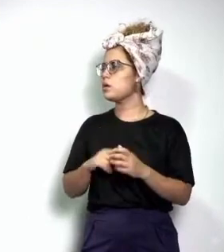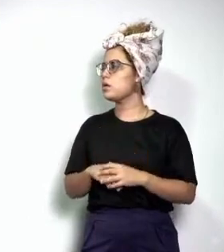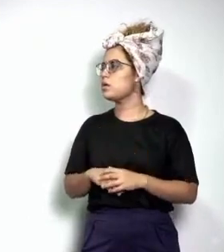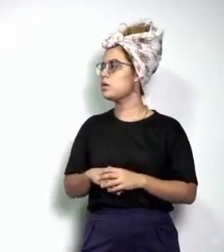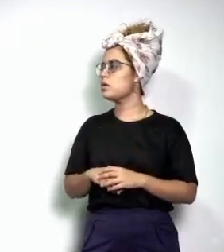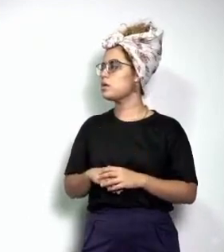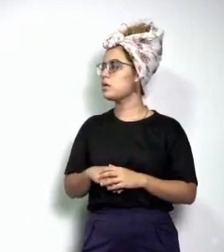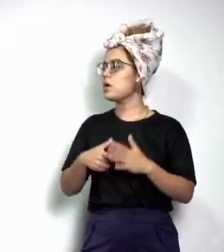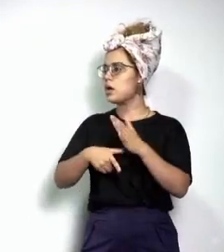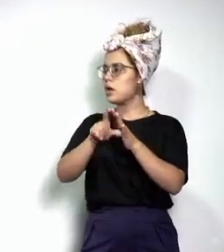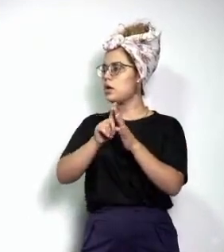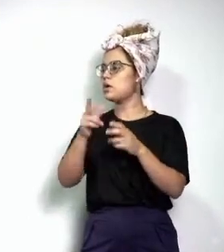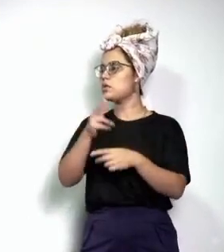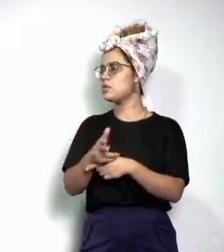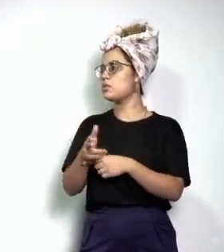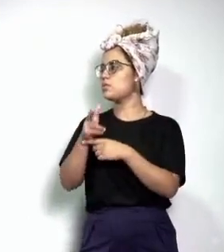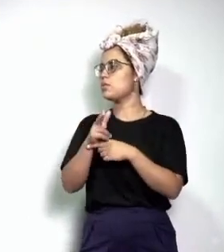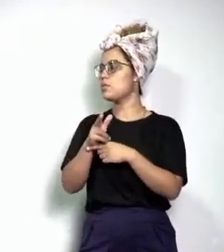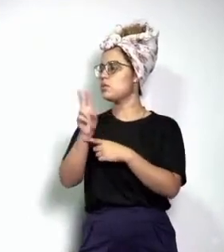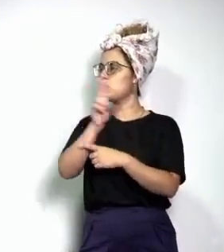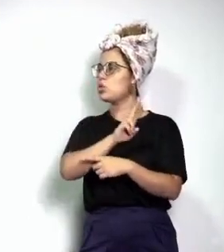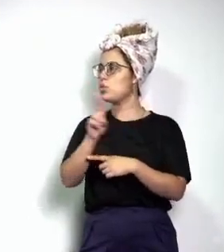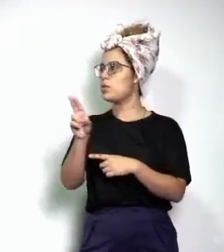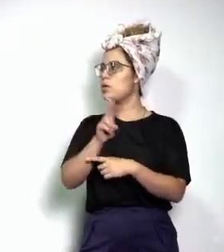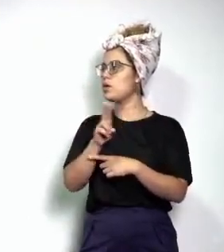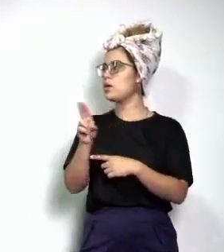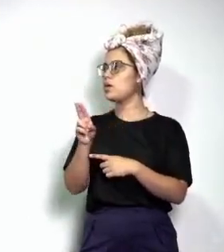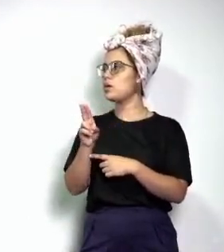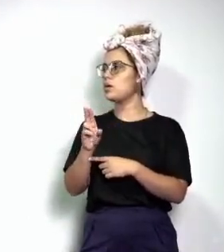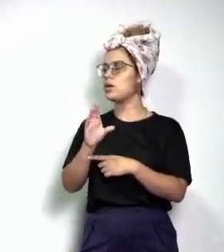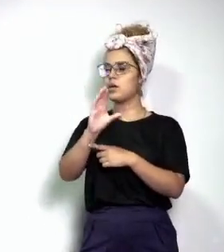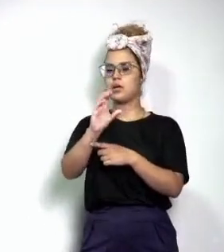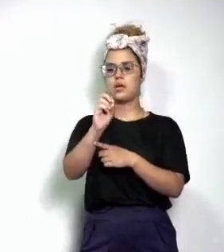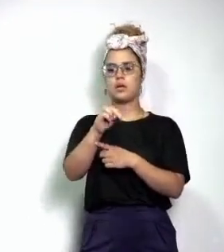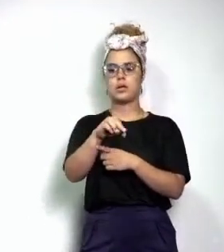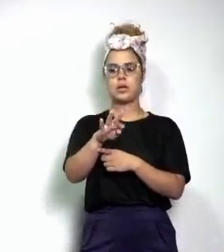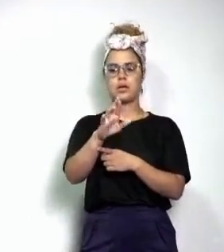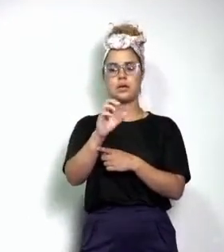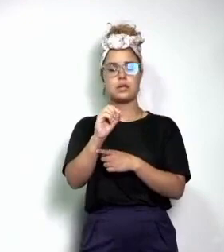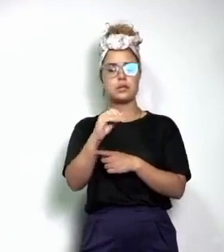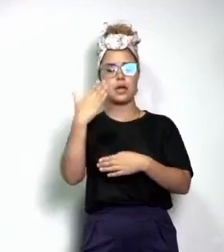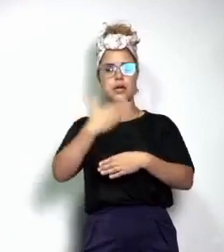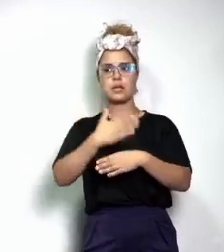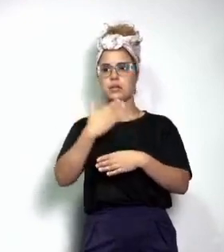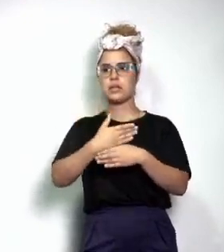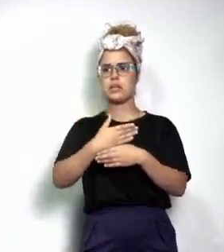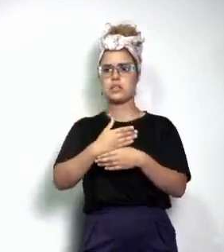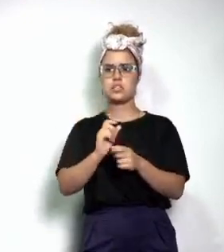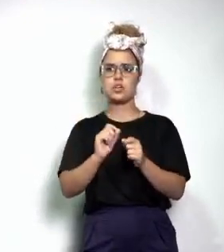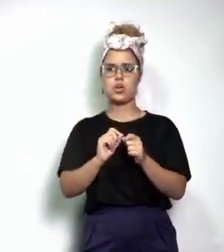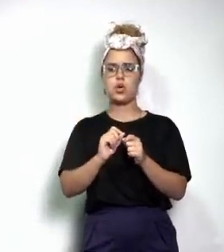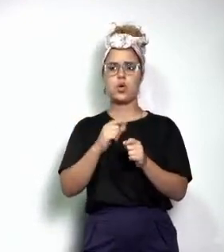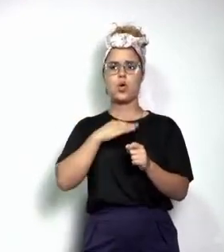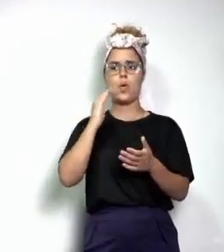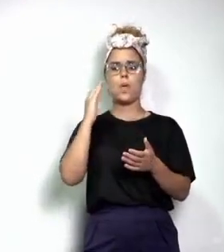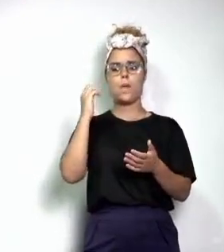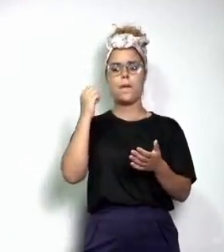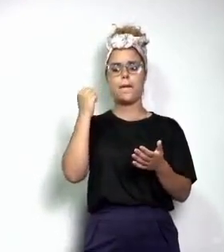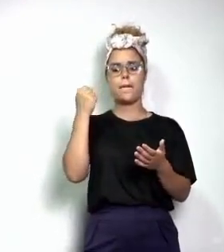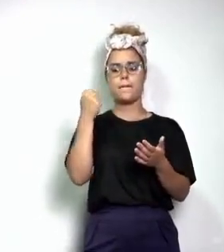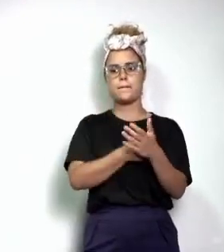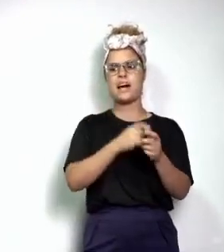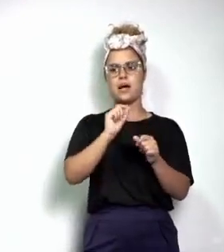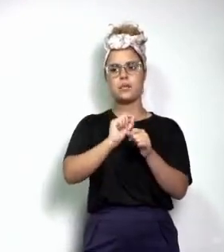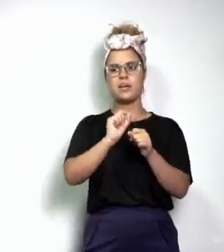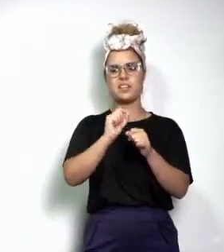antes de filmar é chamado, a gente chama de cantar, né? Claquete, muitas vezes, bater ou cantar claquete.